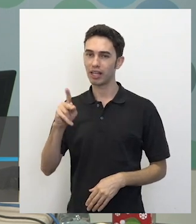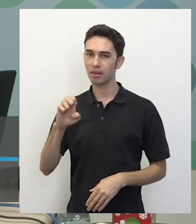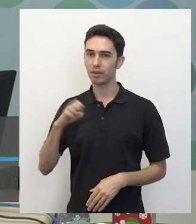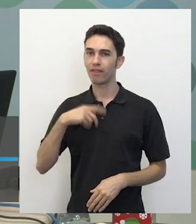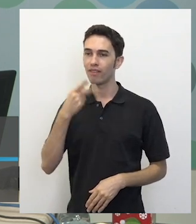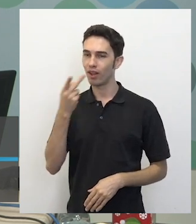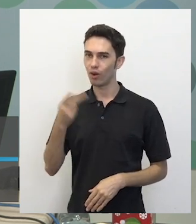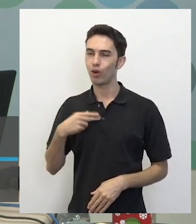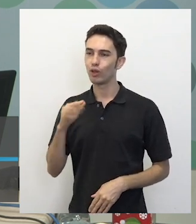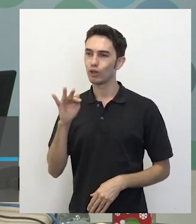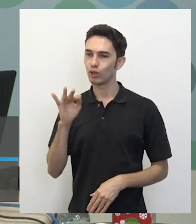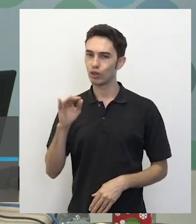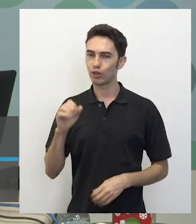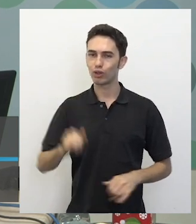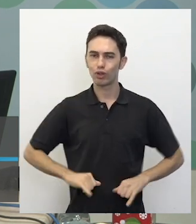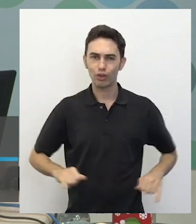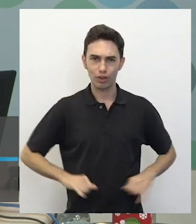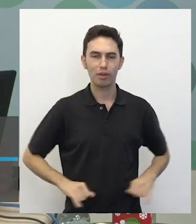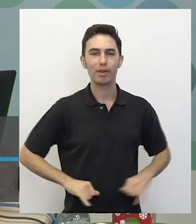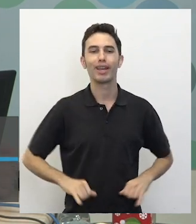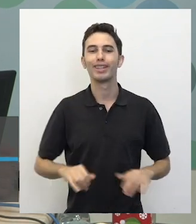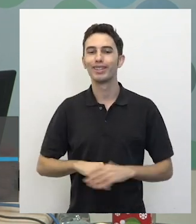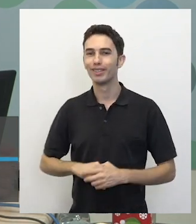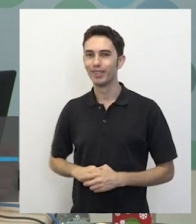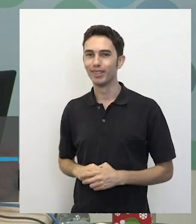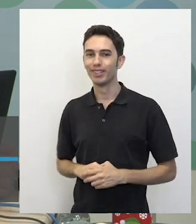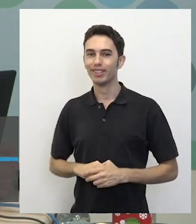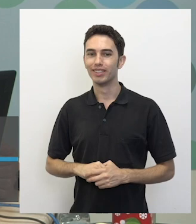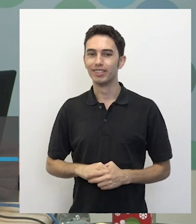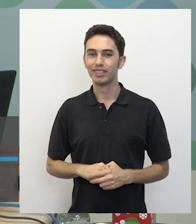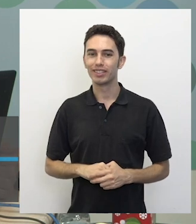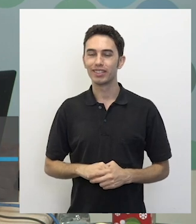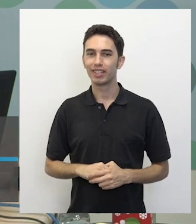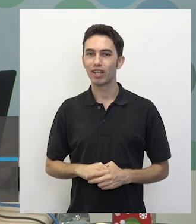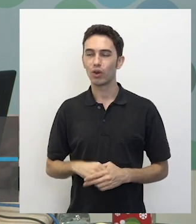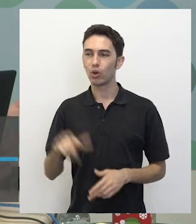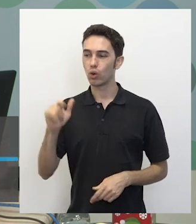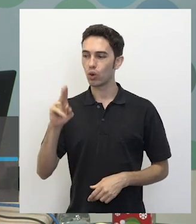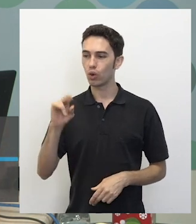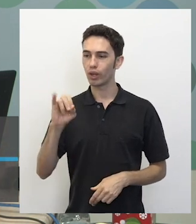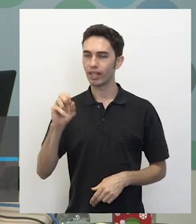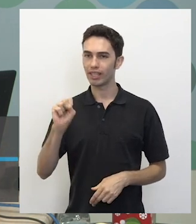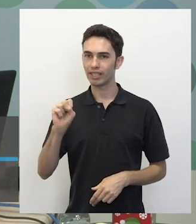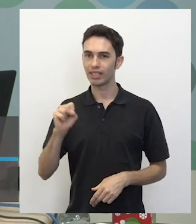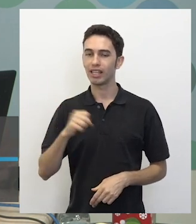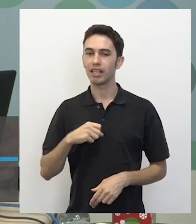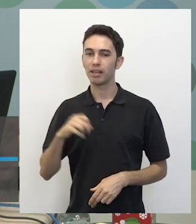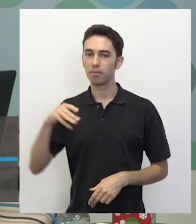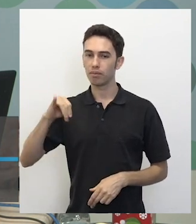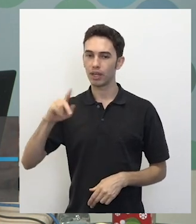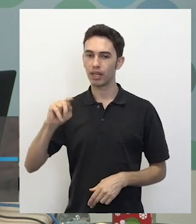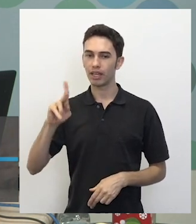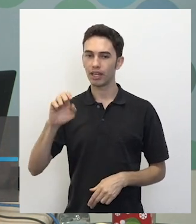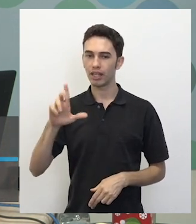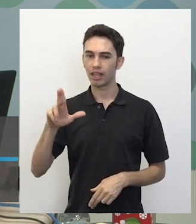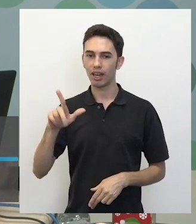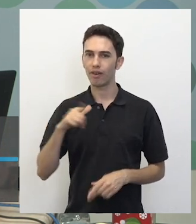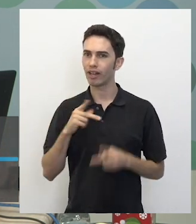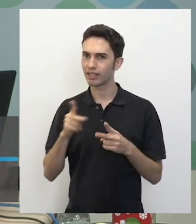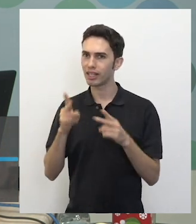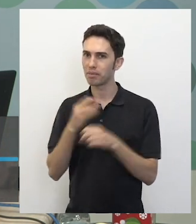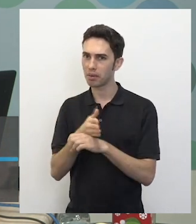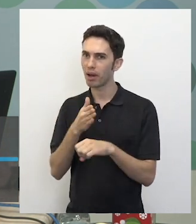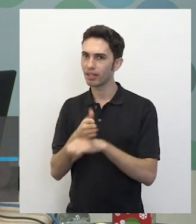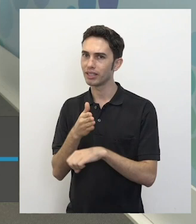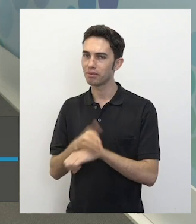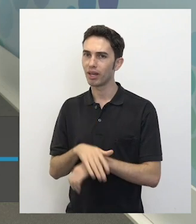sofrência. Sofrência não, sofrimento. O Luiz Miguel O Luiz Miguel aqui é nosso rei do chat, hein? Ó, ele manda uma resposta